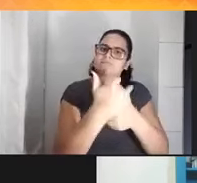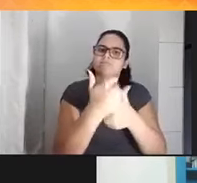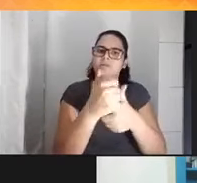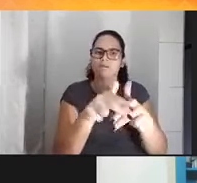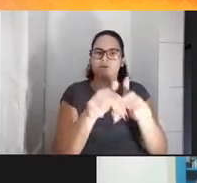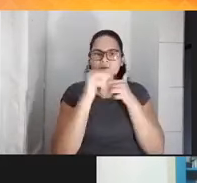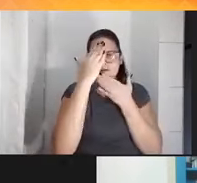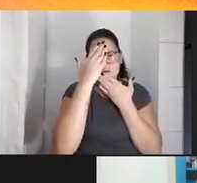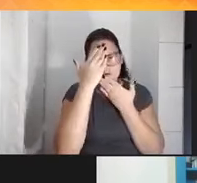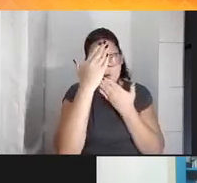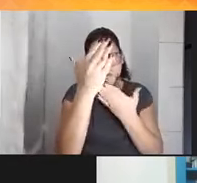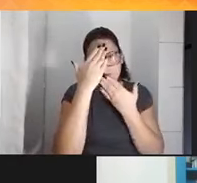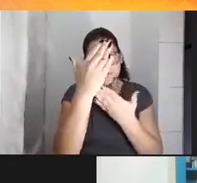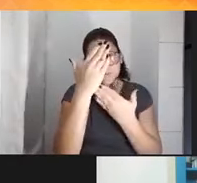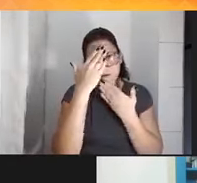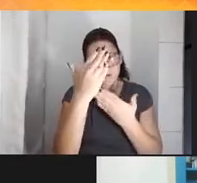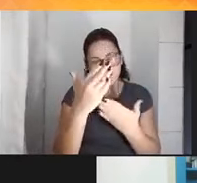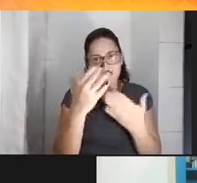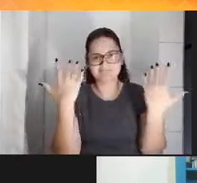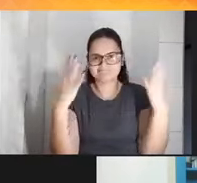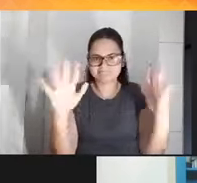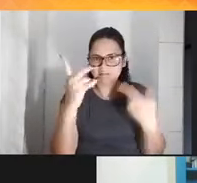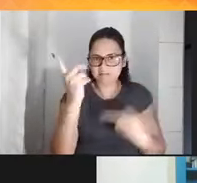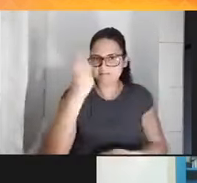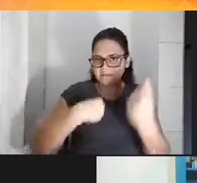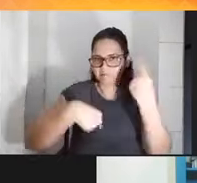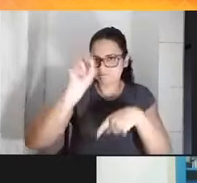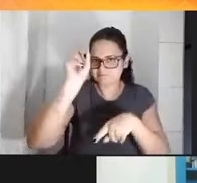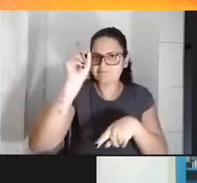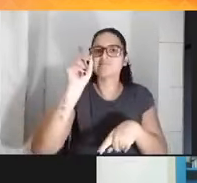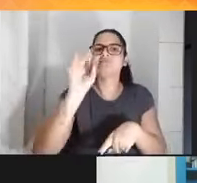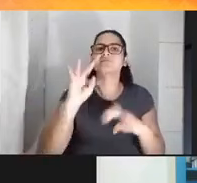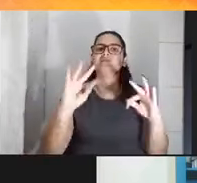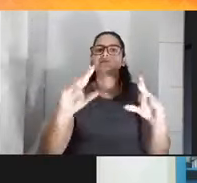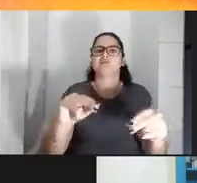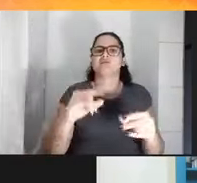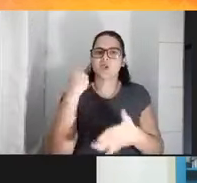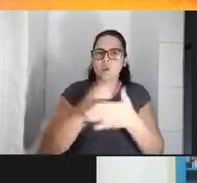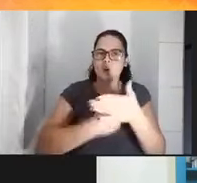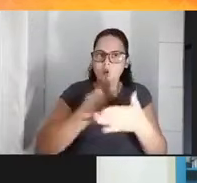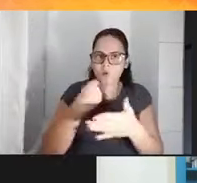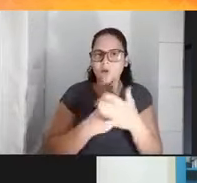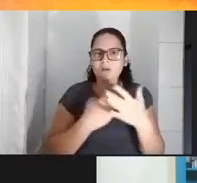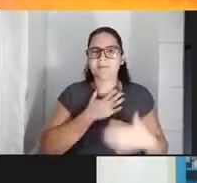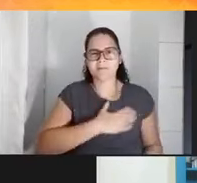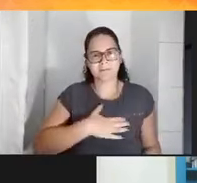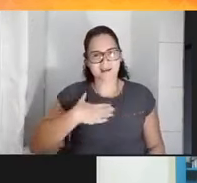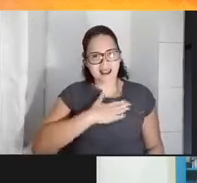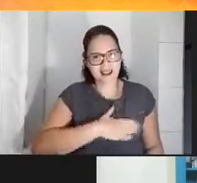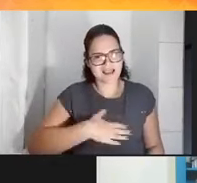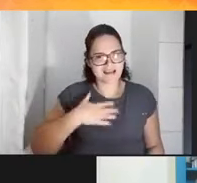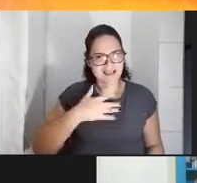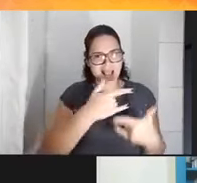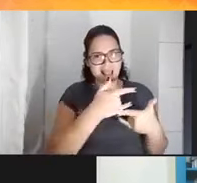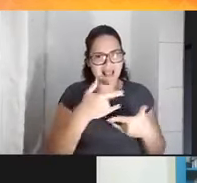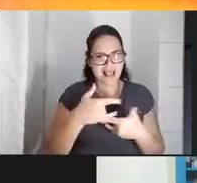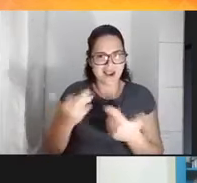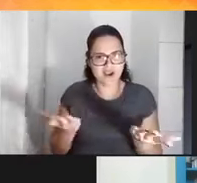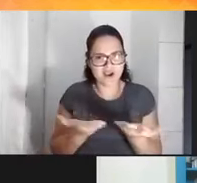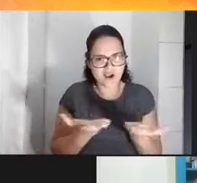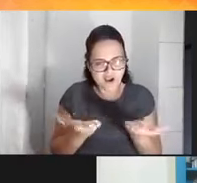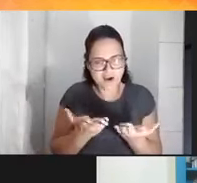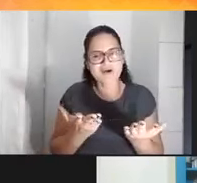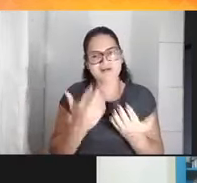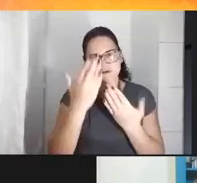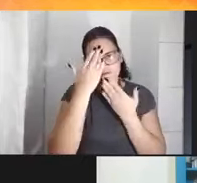obrigada e muito sucesso para nós em todas as nossas lutas. Marcelo, foi um prazer dividir a mesa com você, e Zezinho, muito bom